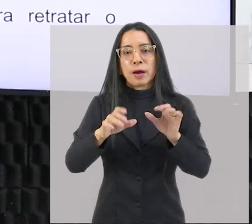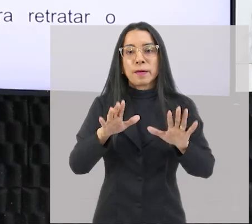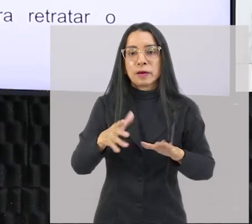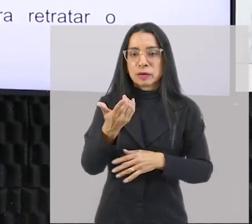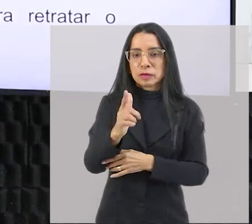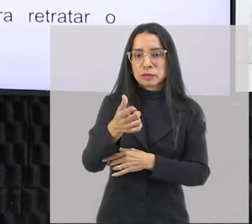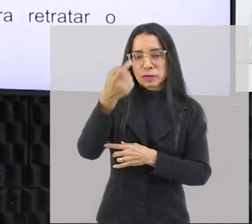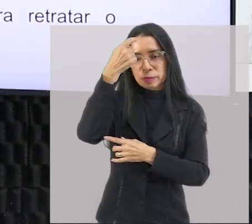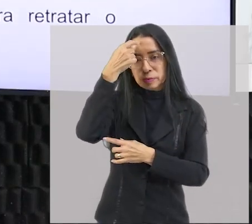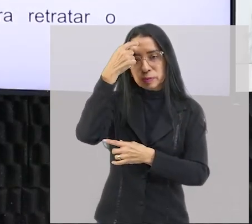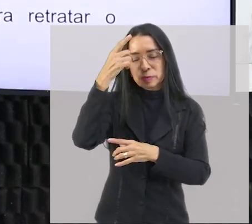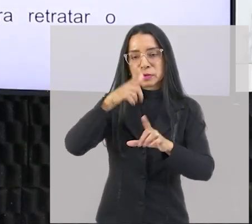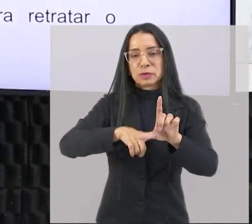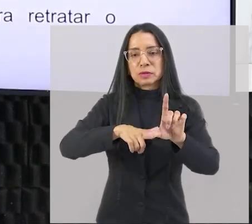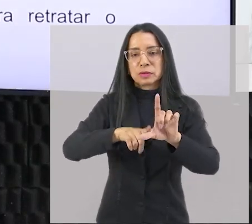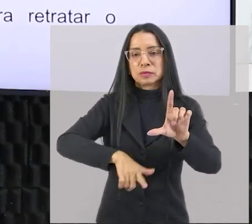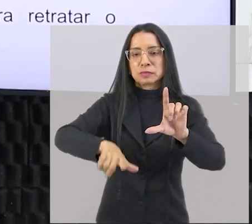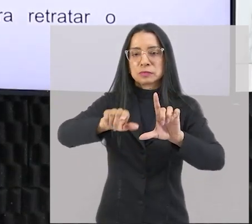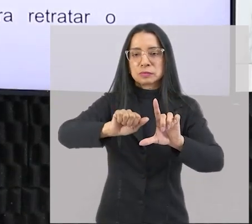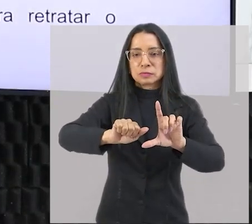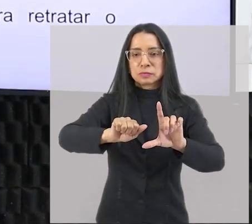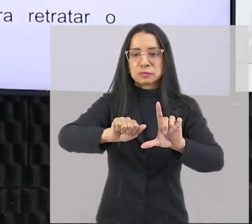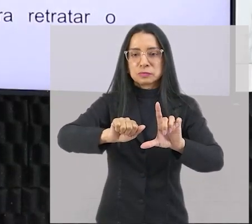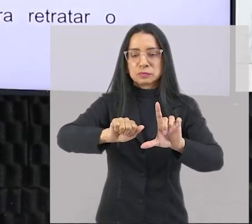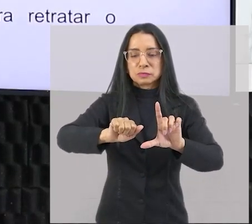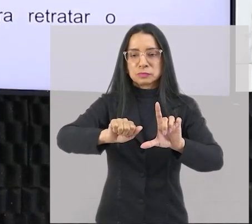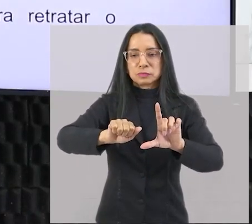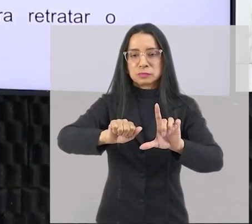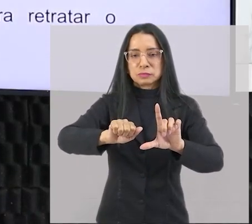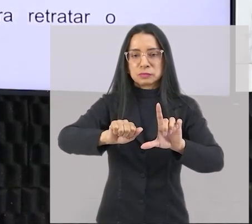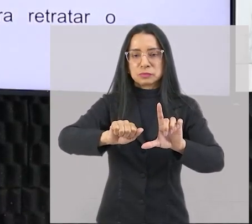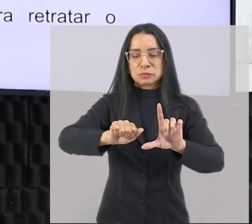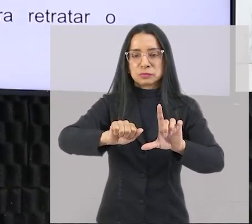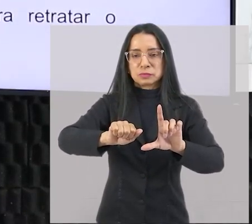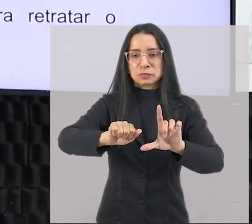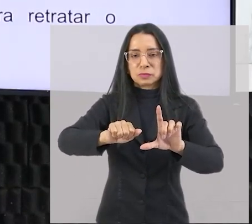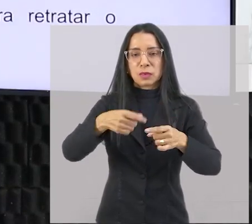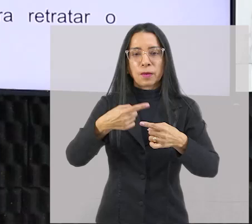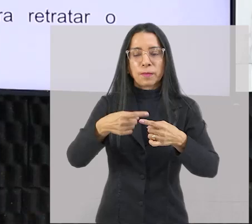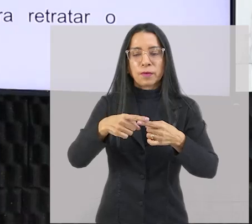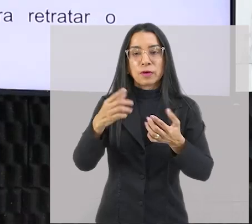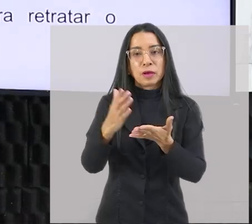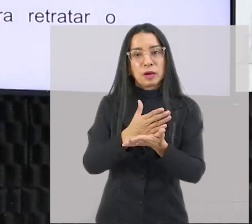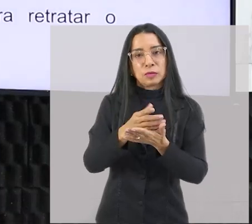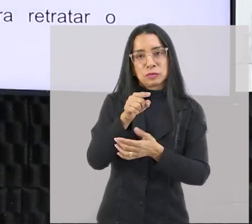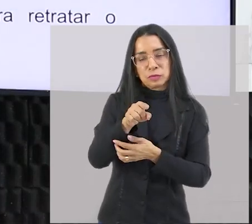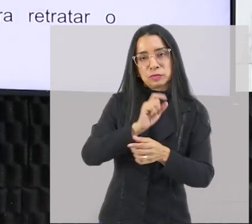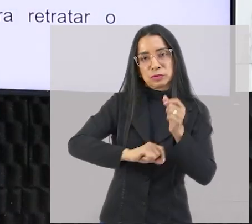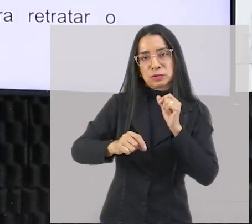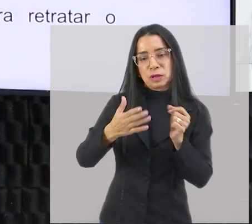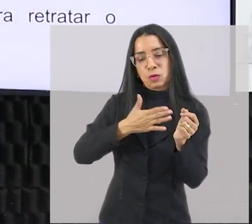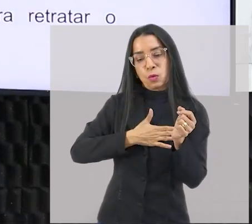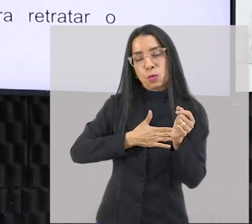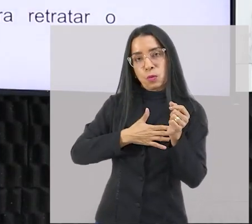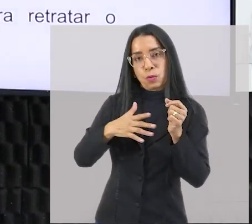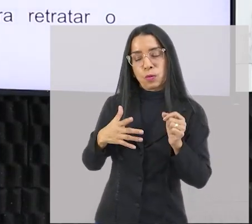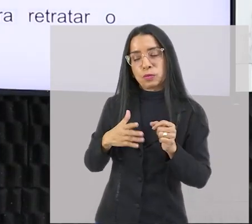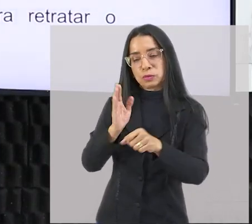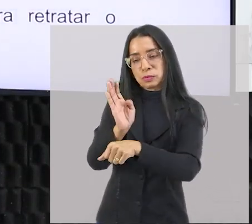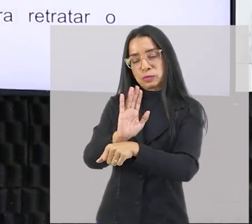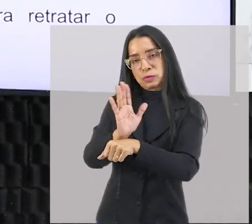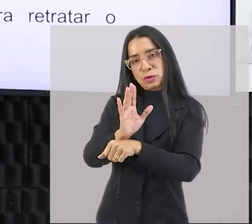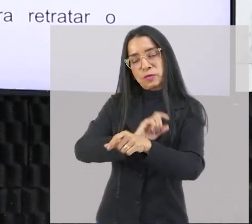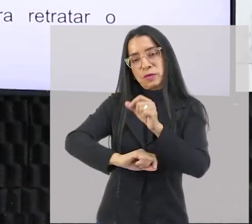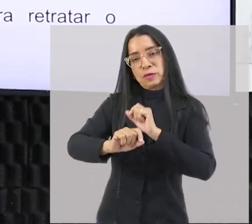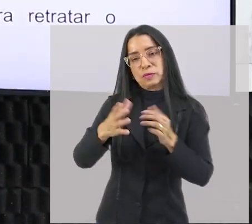ela explora elementos sensoriais para explicar a racionalidade do pós-guerra. Por quê? Alguns de vocês gostam de filmes de guerra,